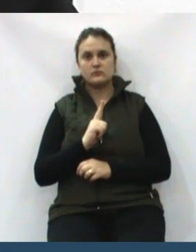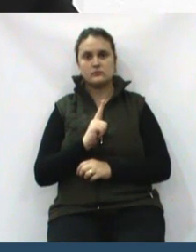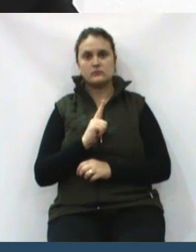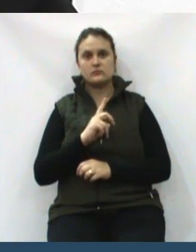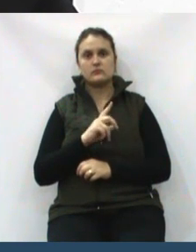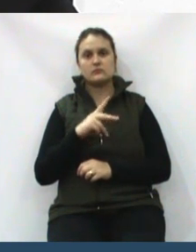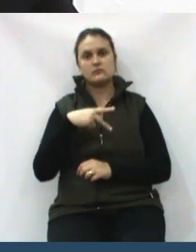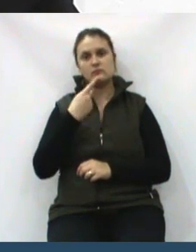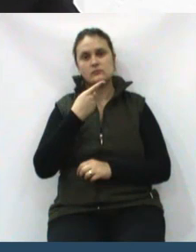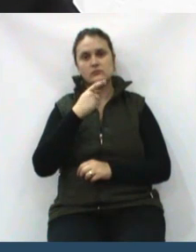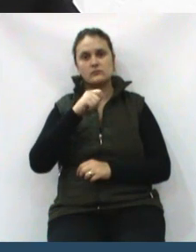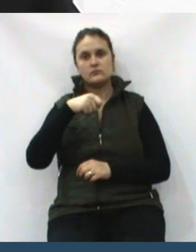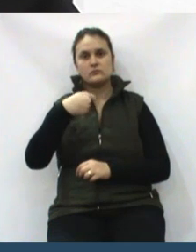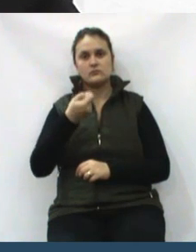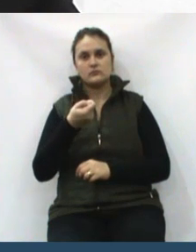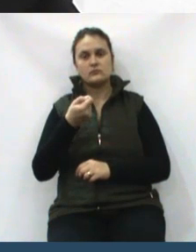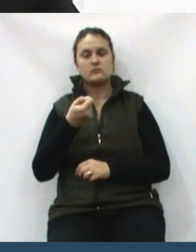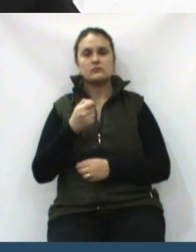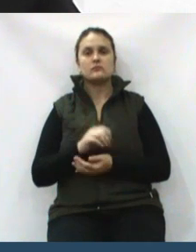questão